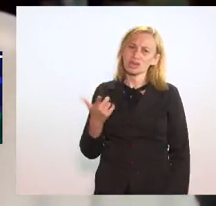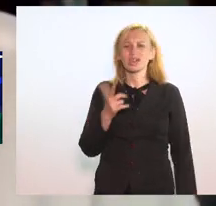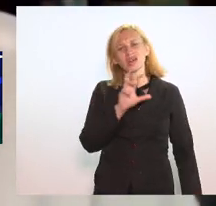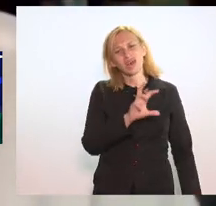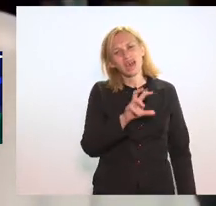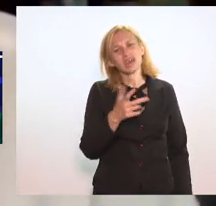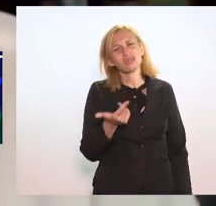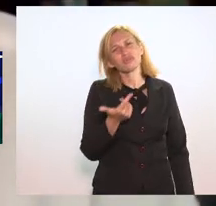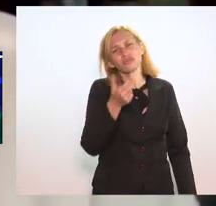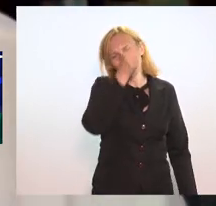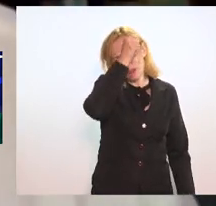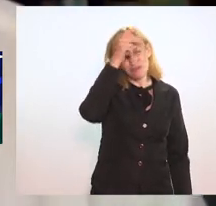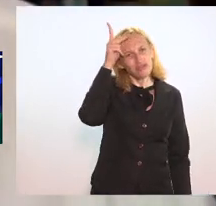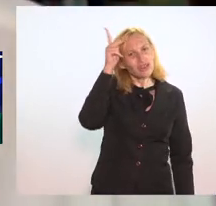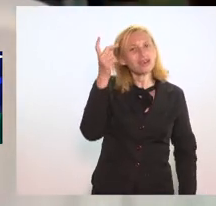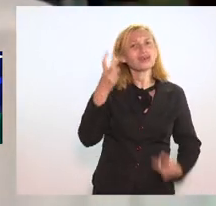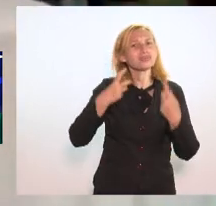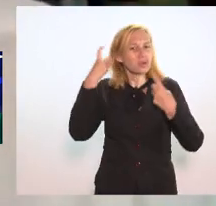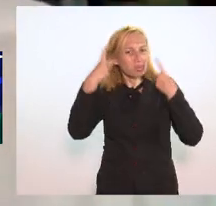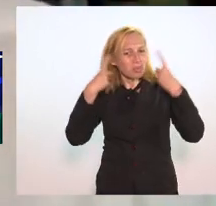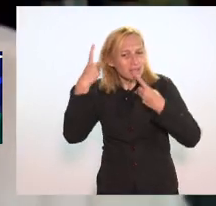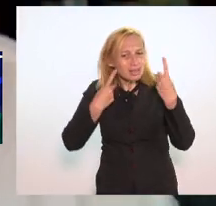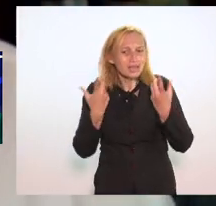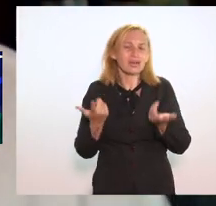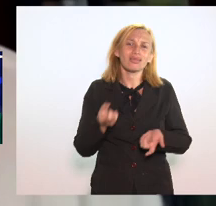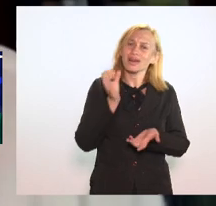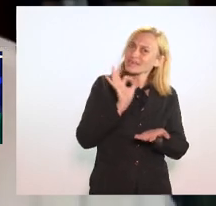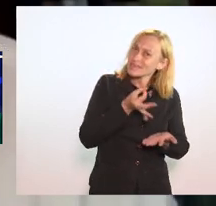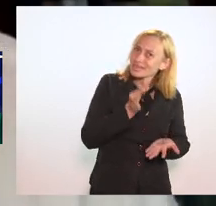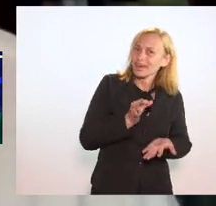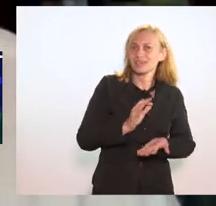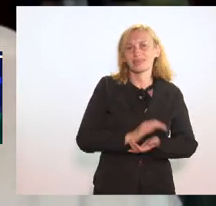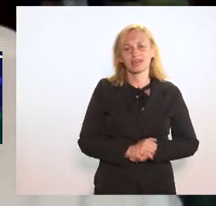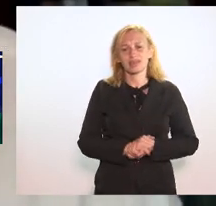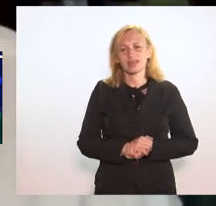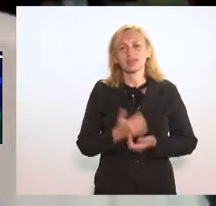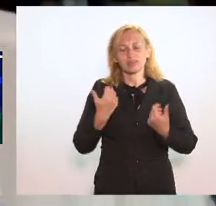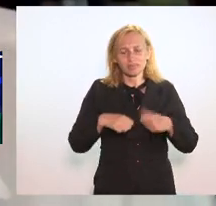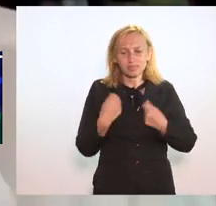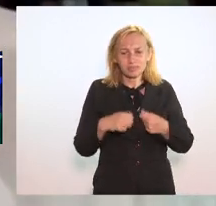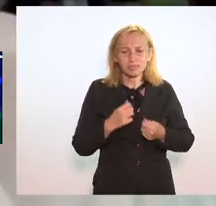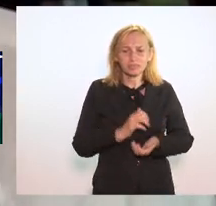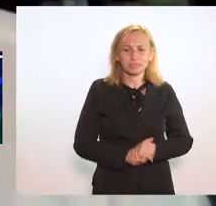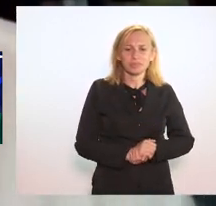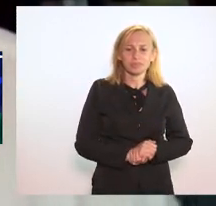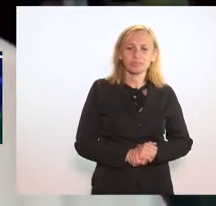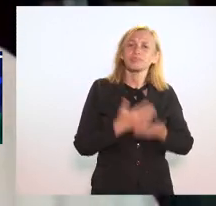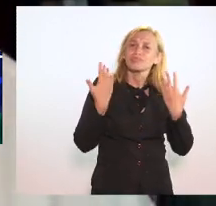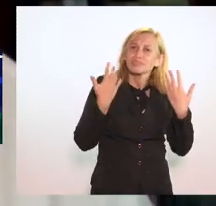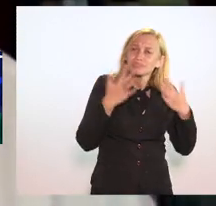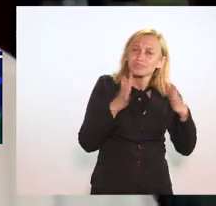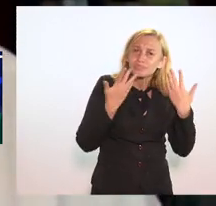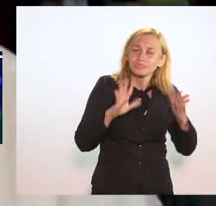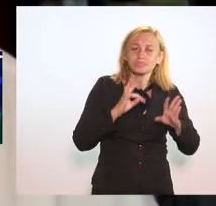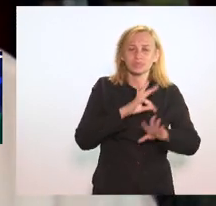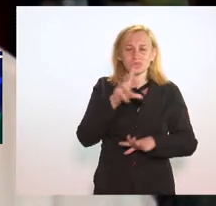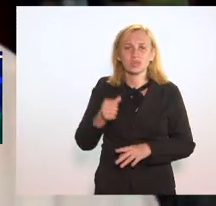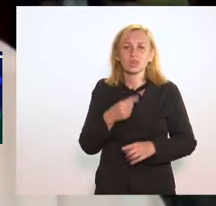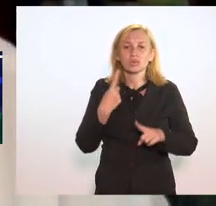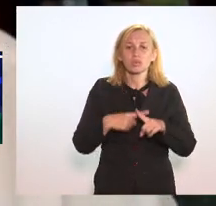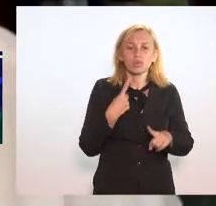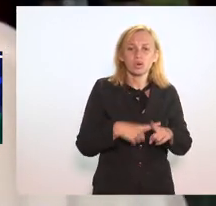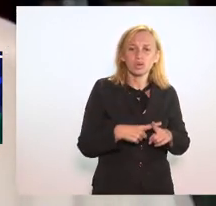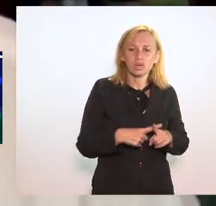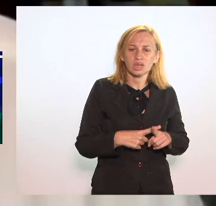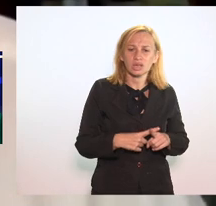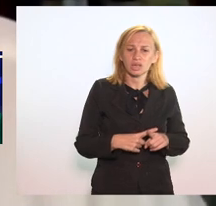Prefeito essa preocupação realmente é legítimo e a gente tem que ser encapar o disso por porque